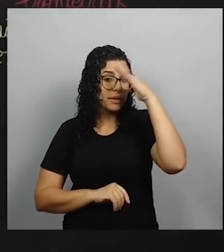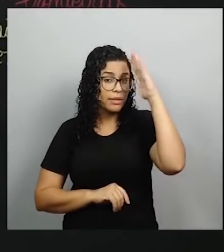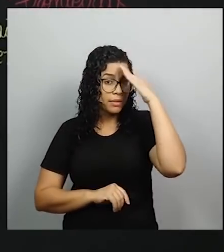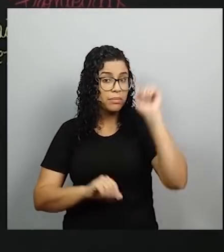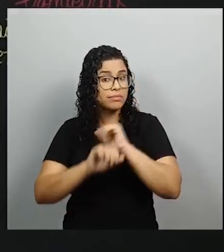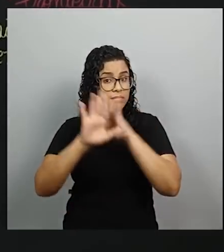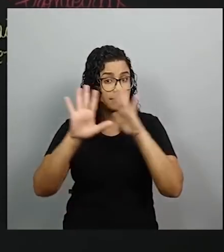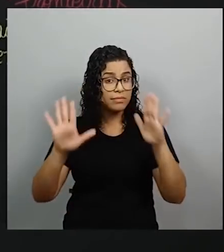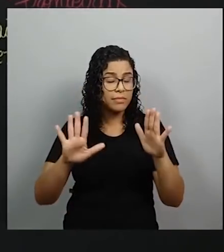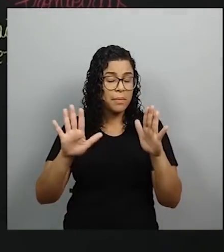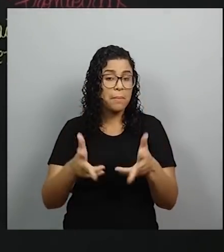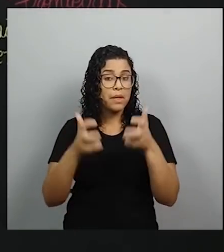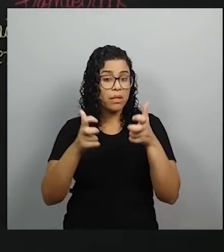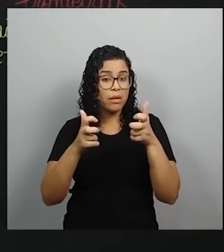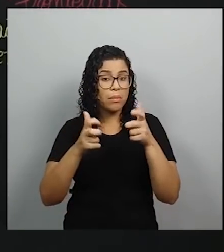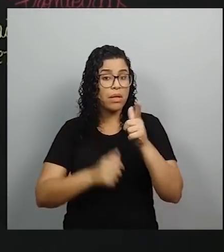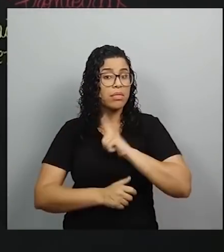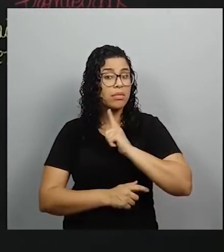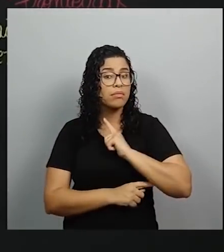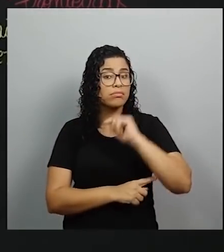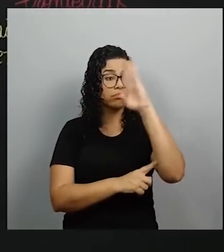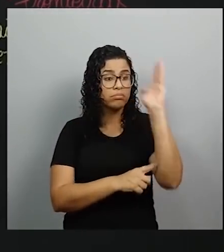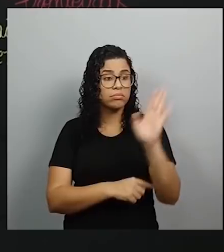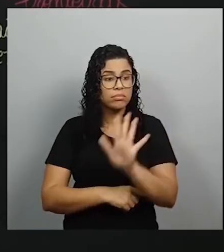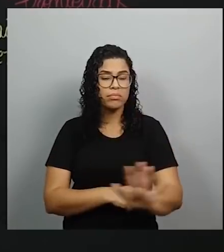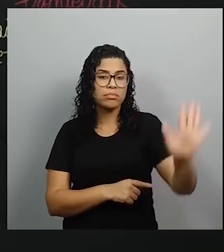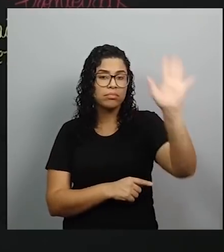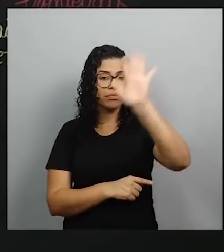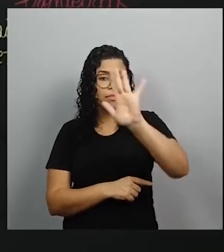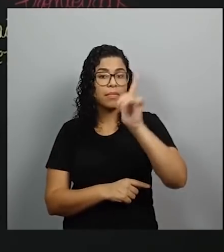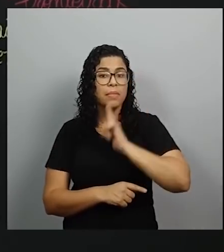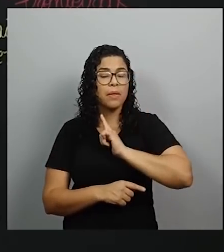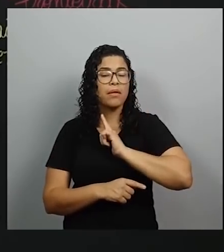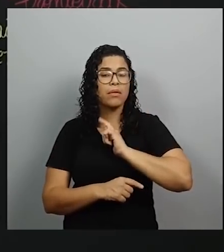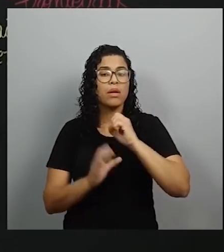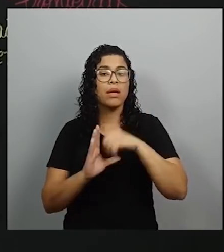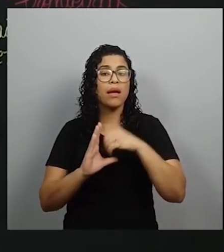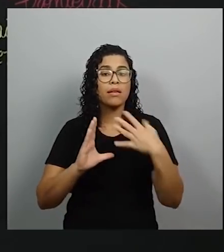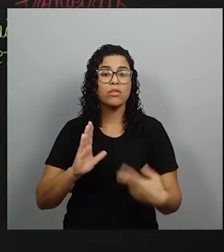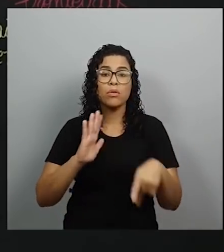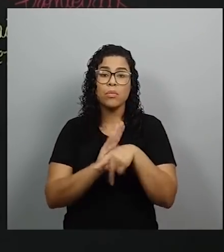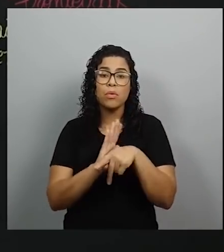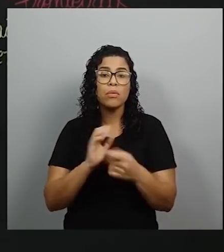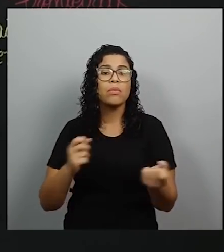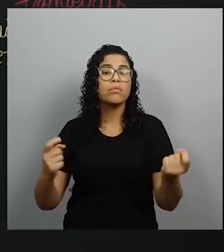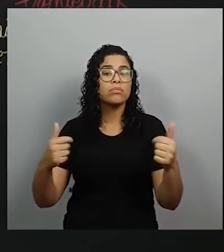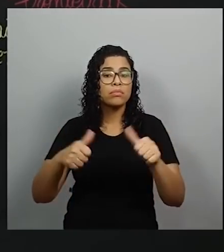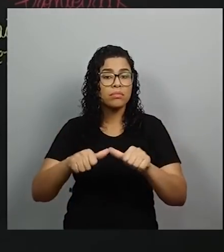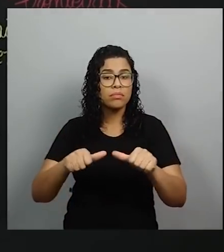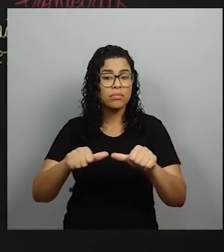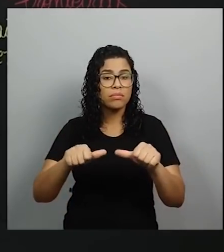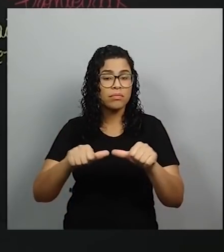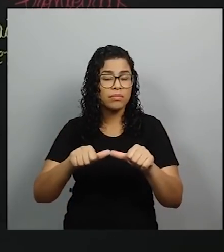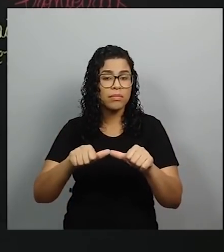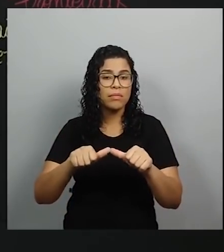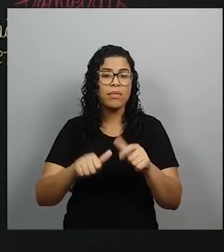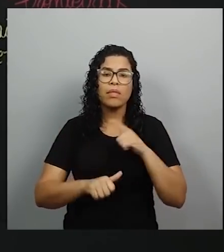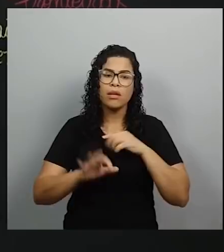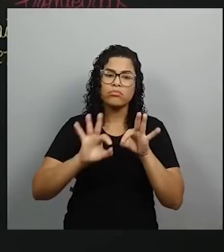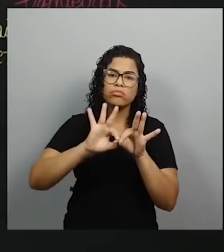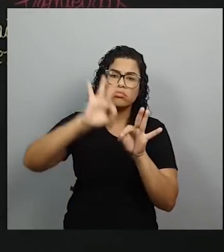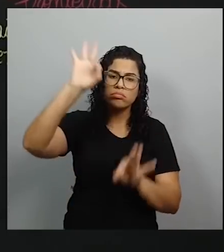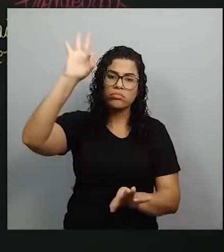um país com características simétricas. De norte a sul, ele tem quase a mesma distância do que de